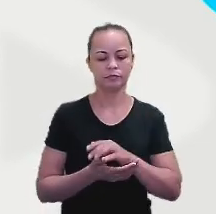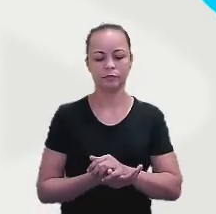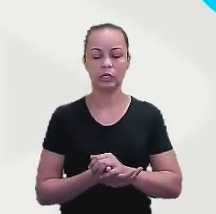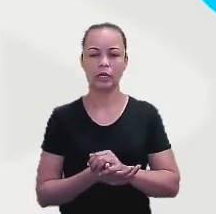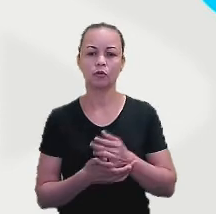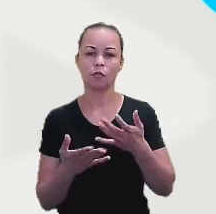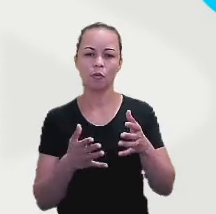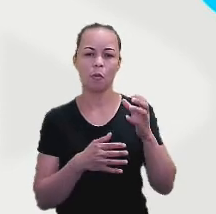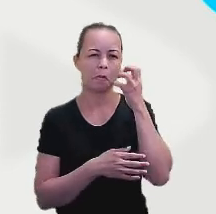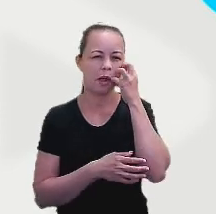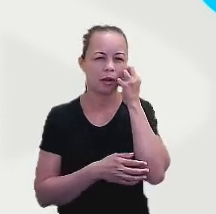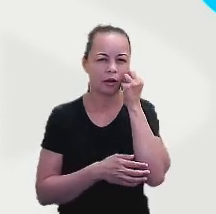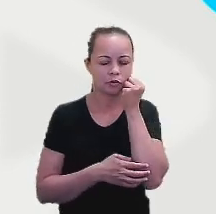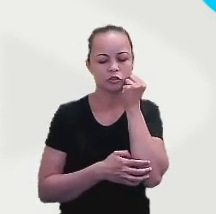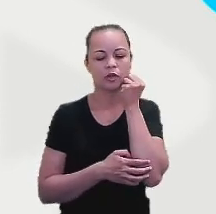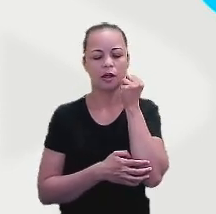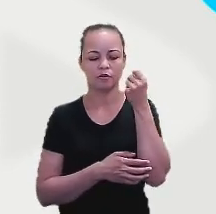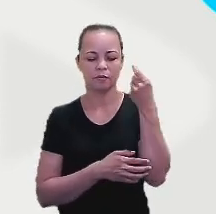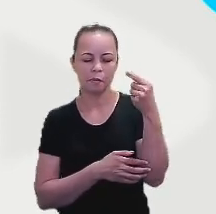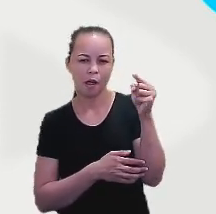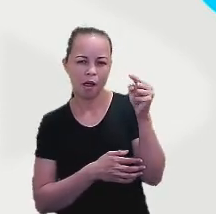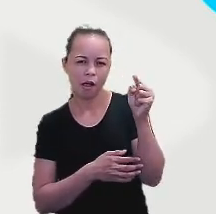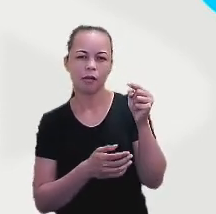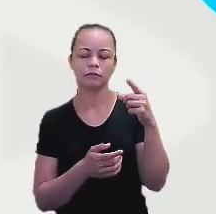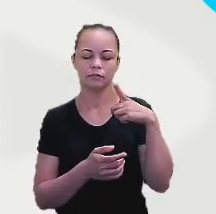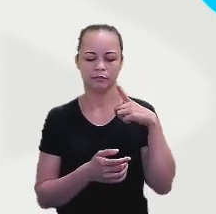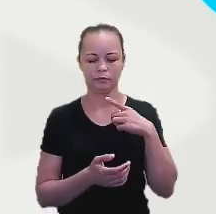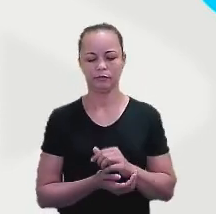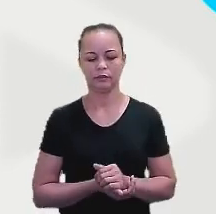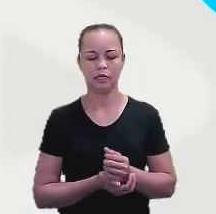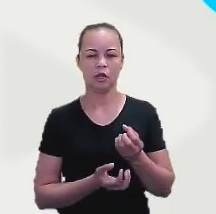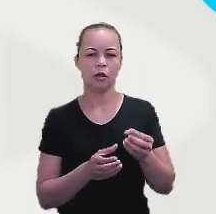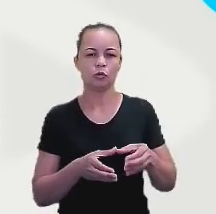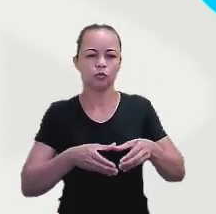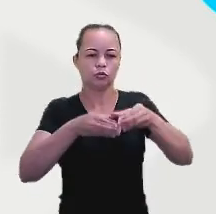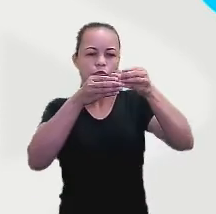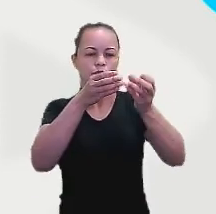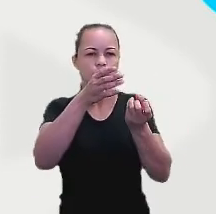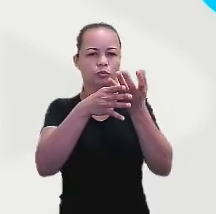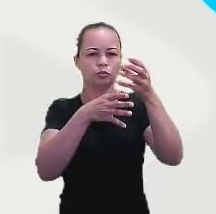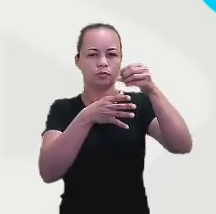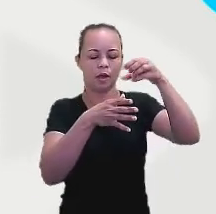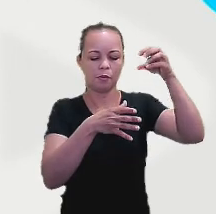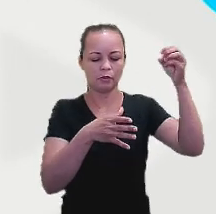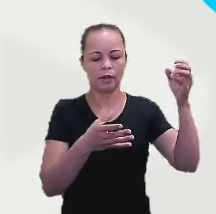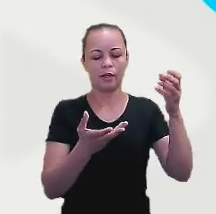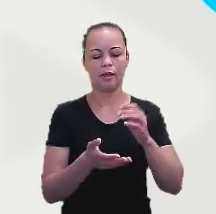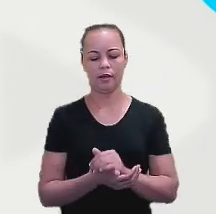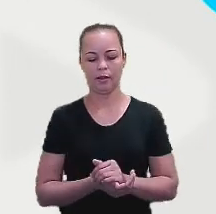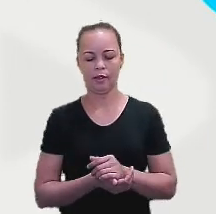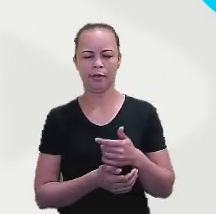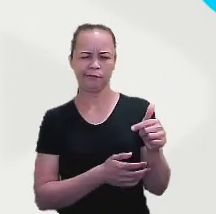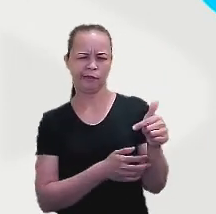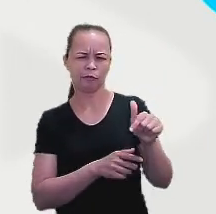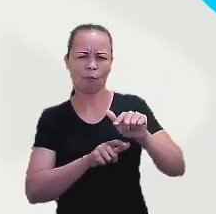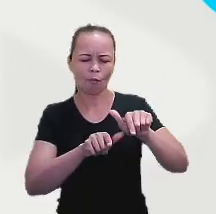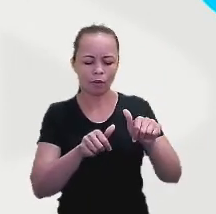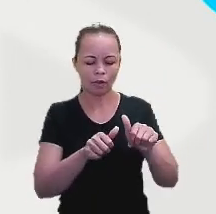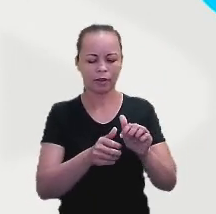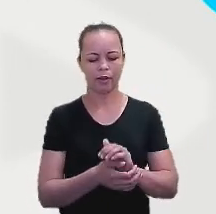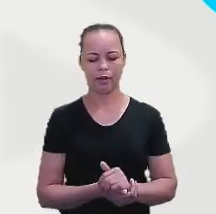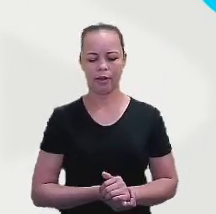viu que tem acento. Ó. Chaminé, ninguém, armazéns. Já pastel não tem. Crachás,